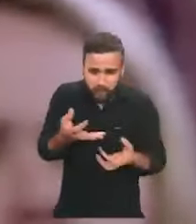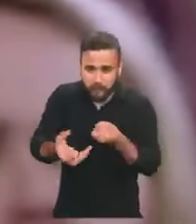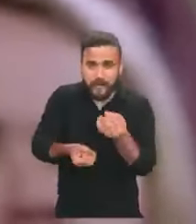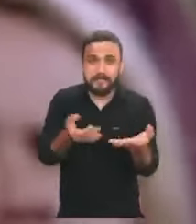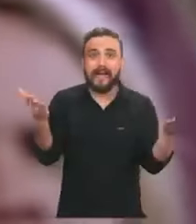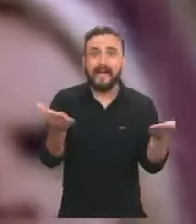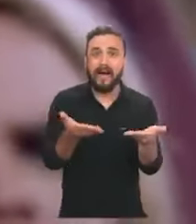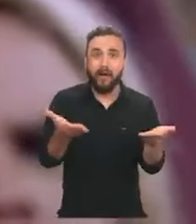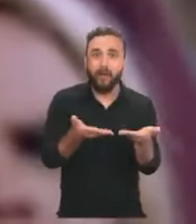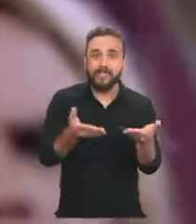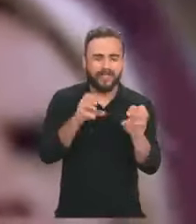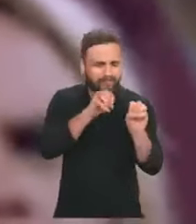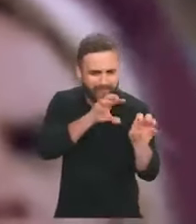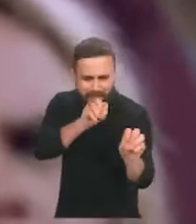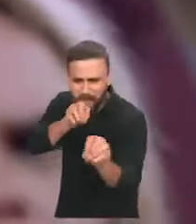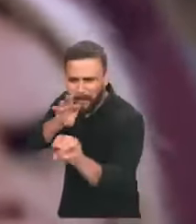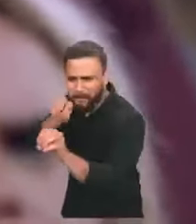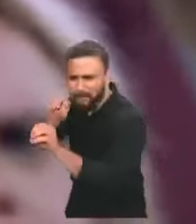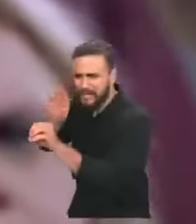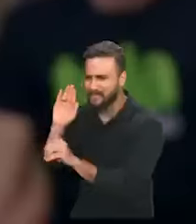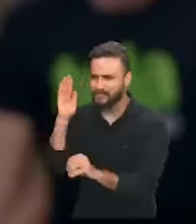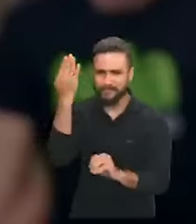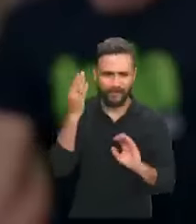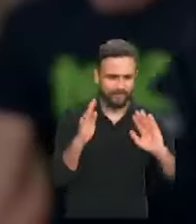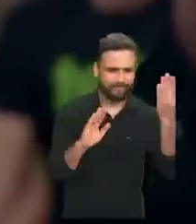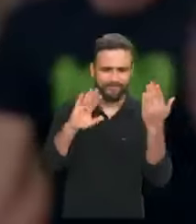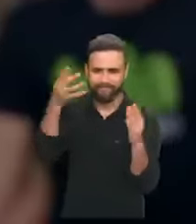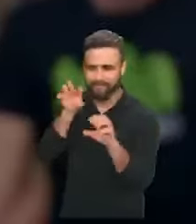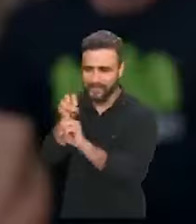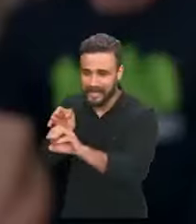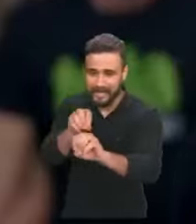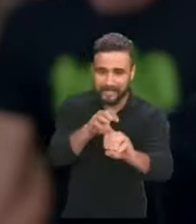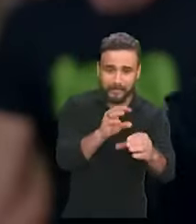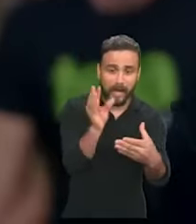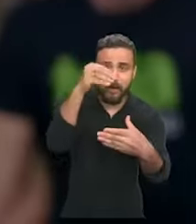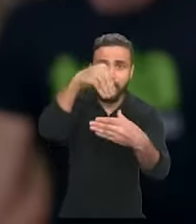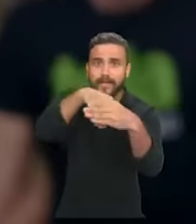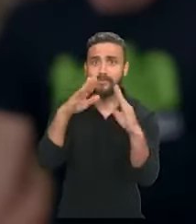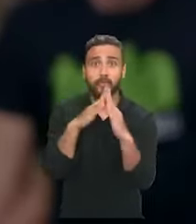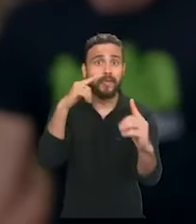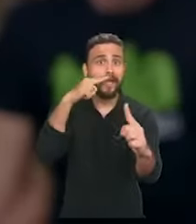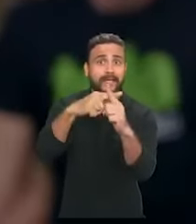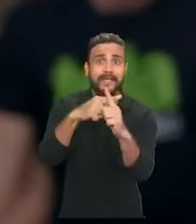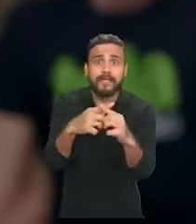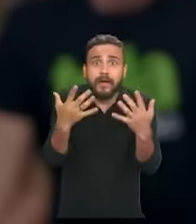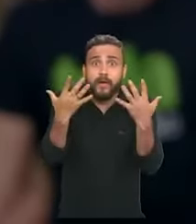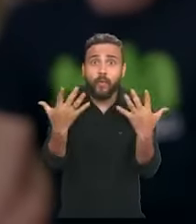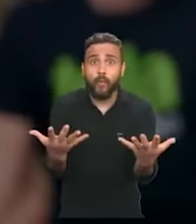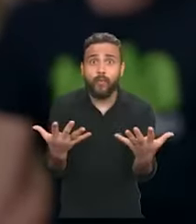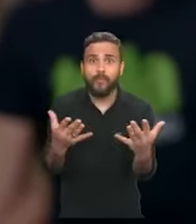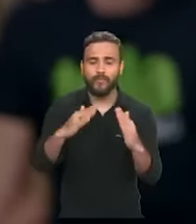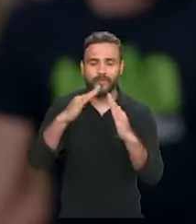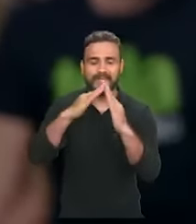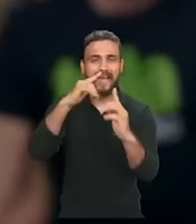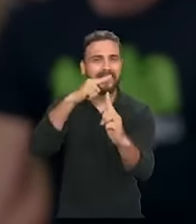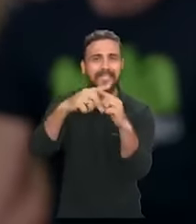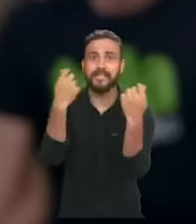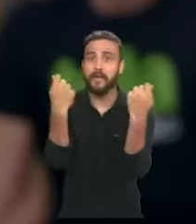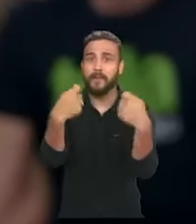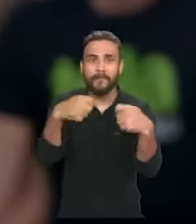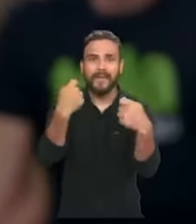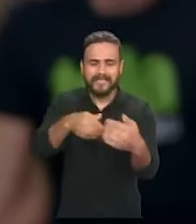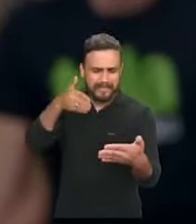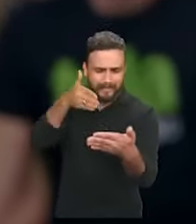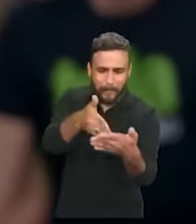Hoje essas doutrinas estão entrando dentro da igreja e a igreja ao invés de se tornar aquela resistência ela